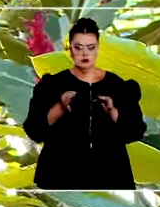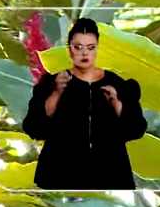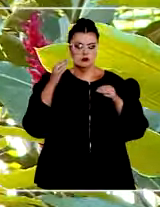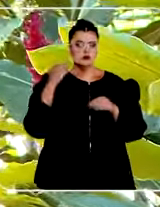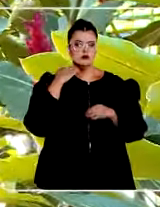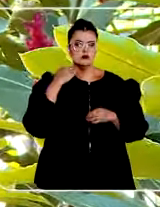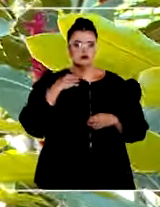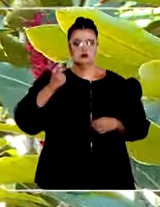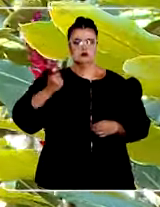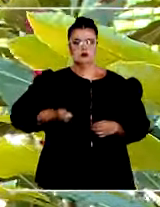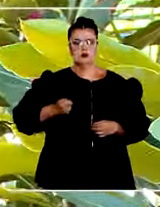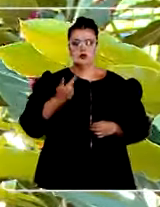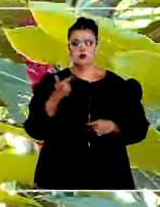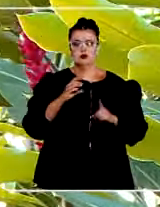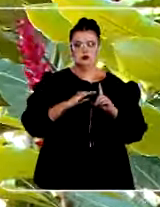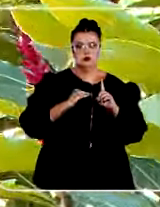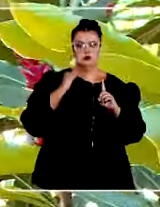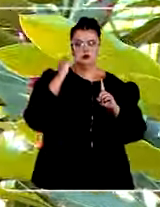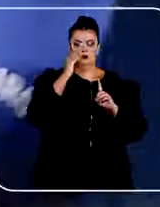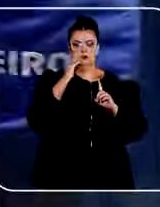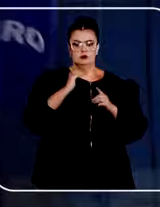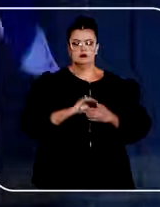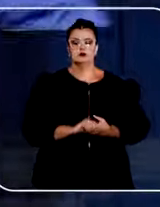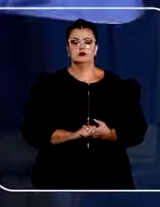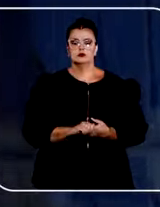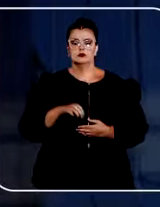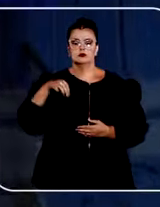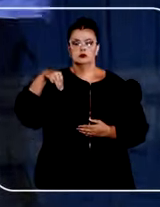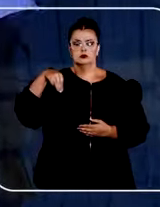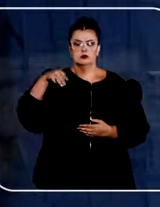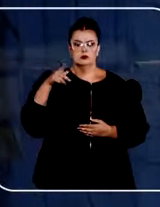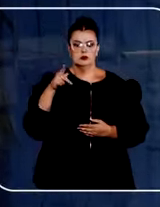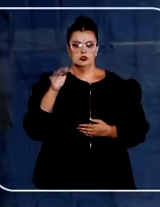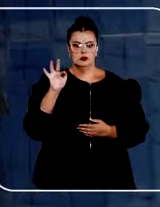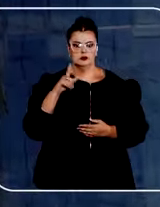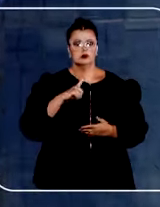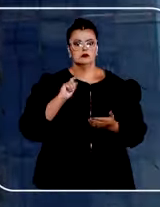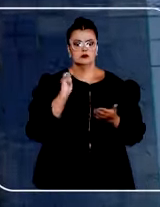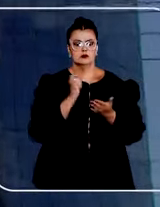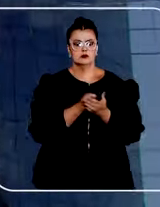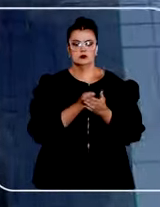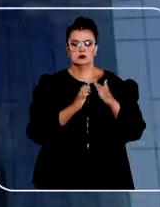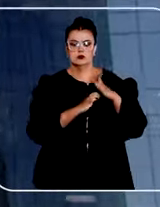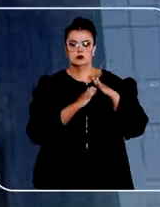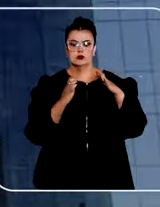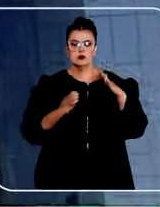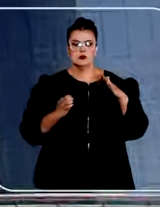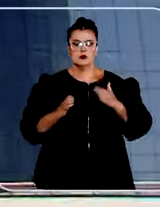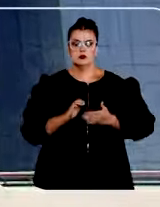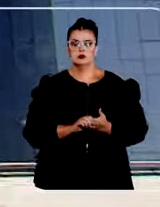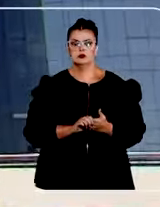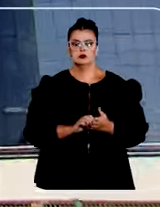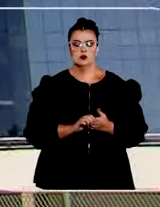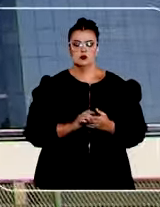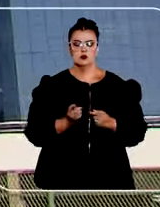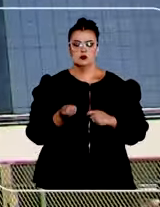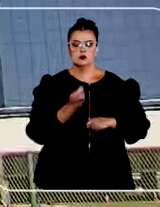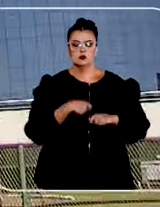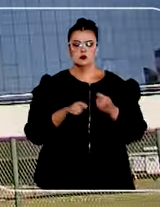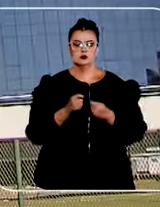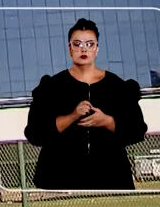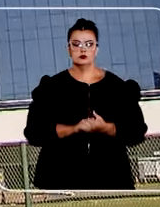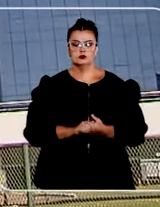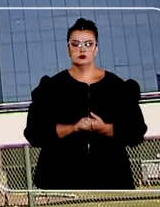uma do juiz e outra da desembargadora segundo o MPF os pagamentos teriam sido feitos pelos empresários em operações